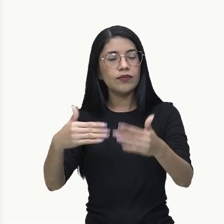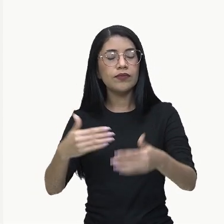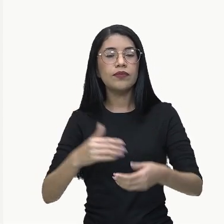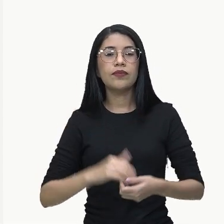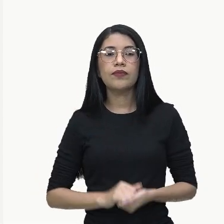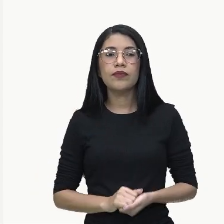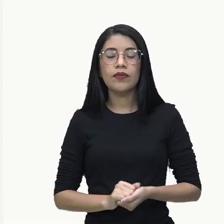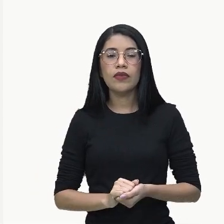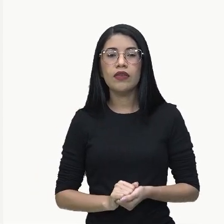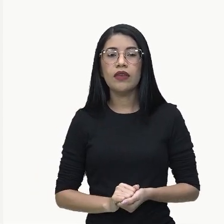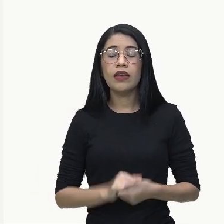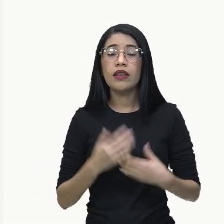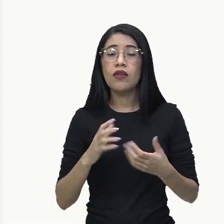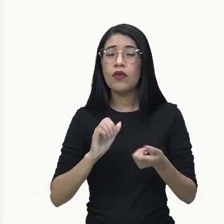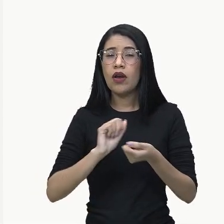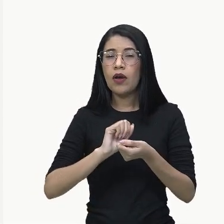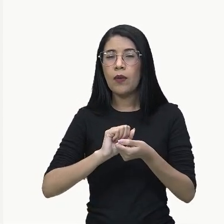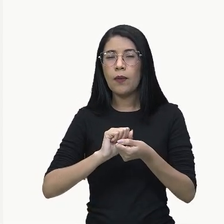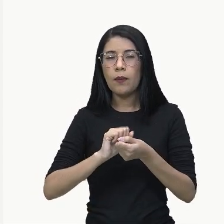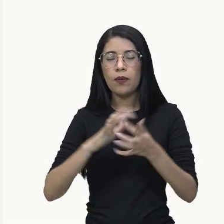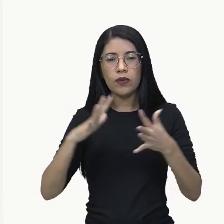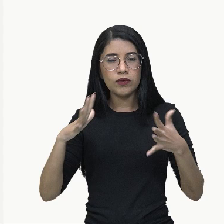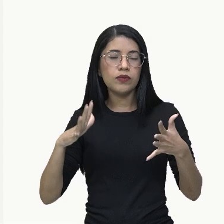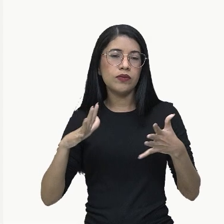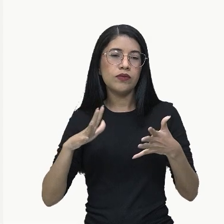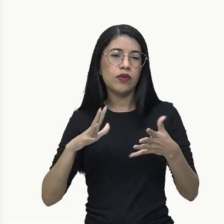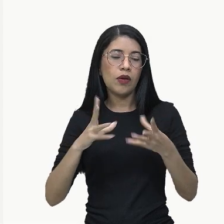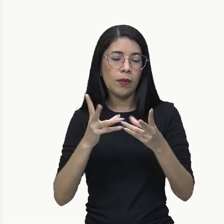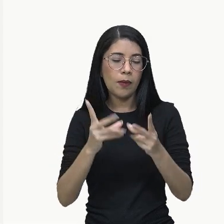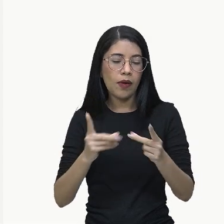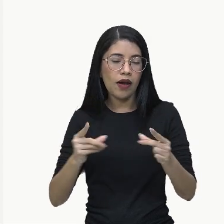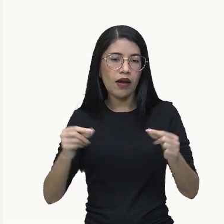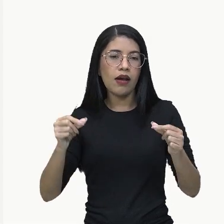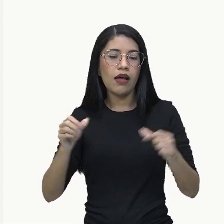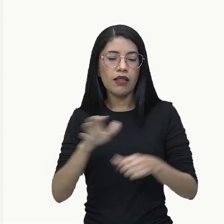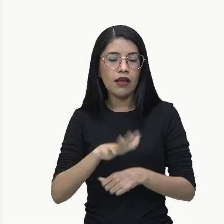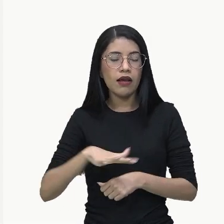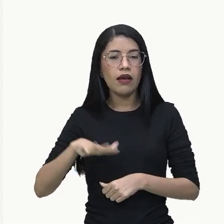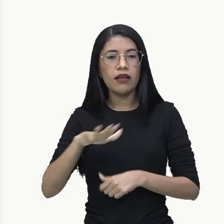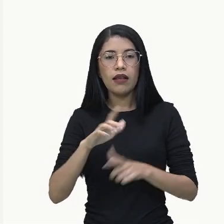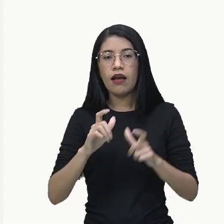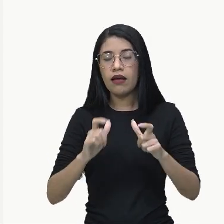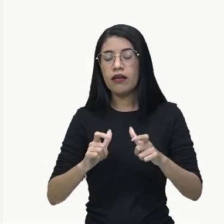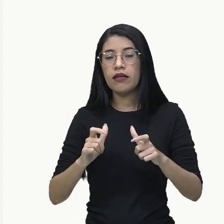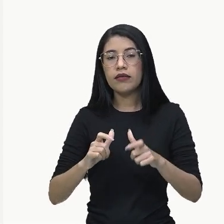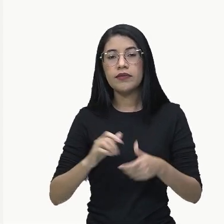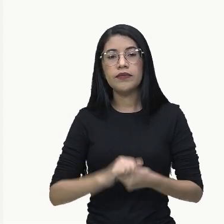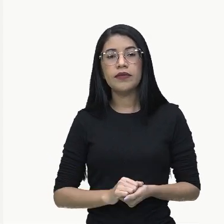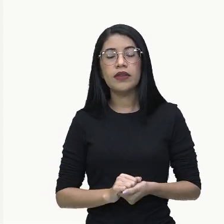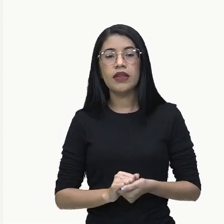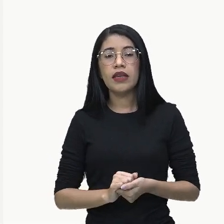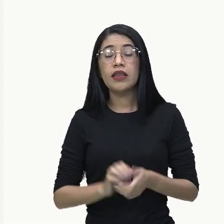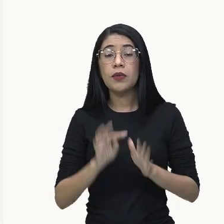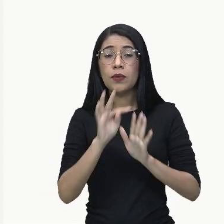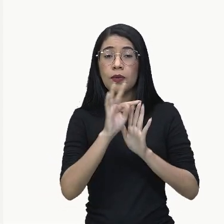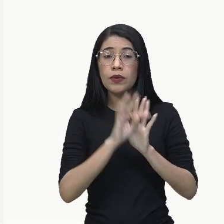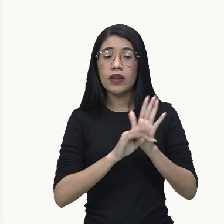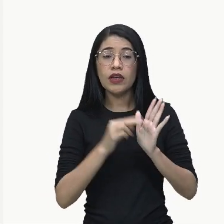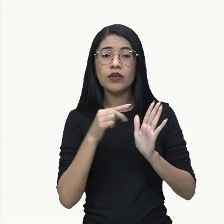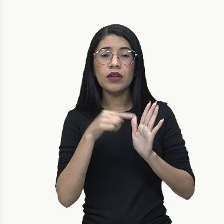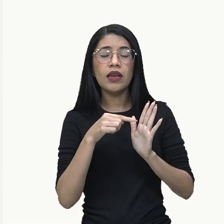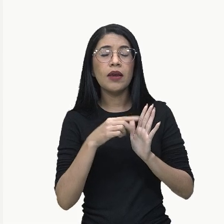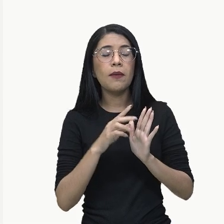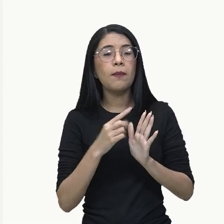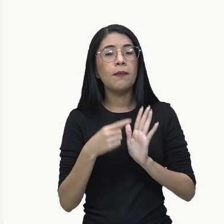perceba que foi uma destruição muito grande naquele local e temos aí exatamente o texto refletindo sobre